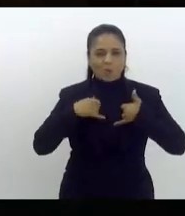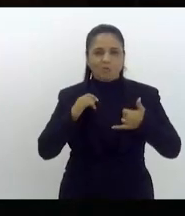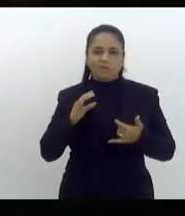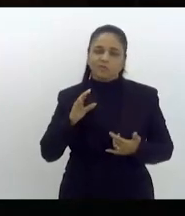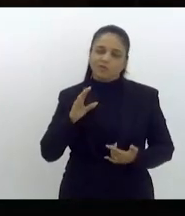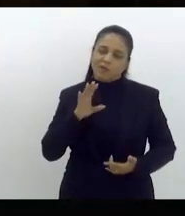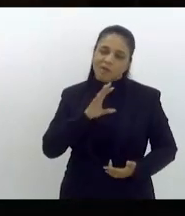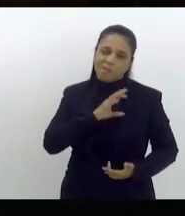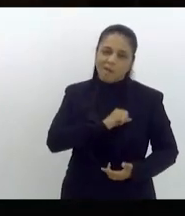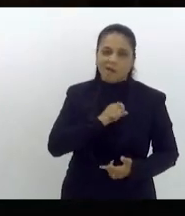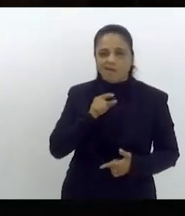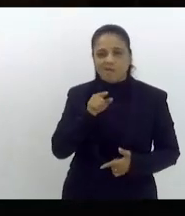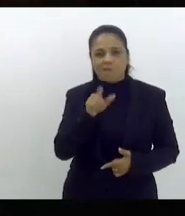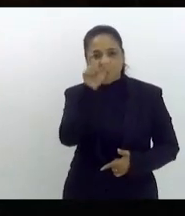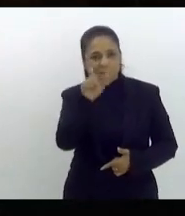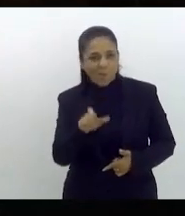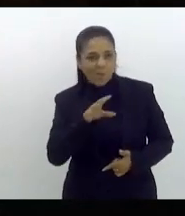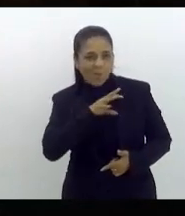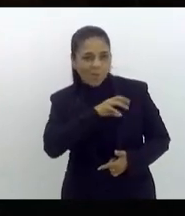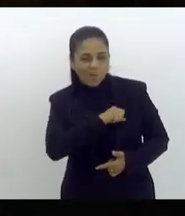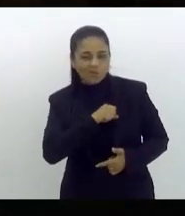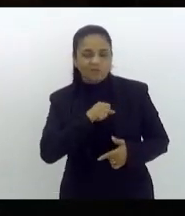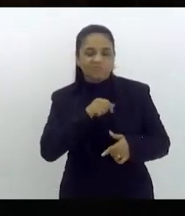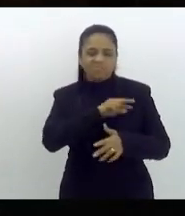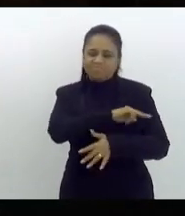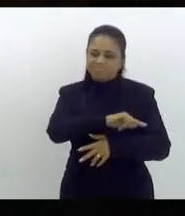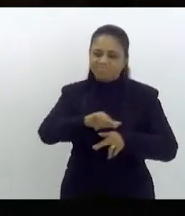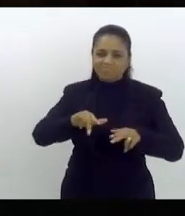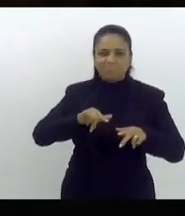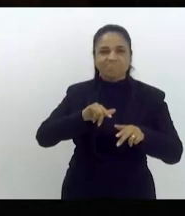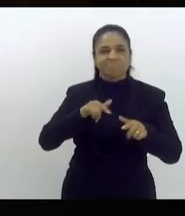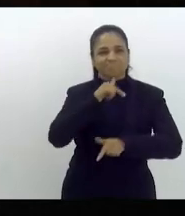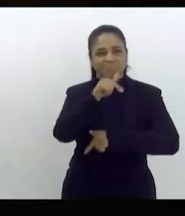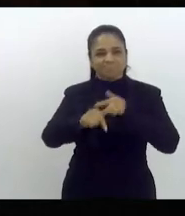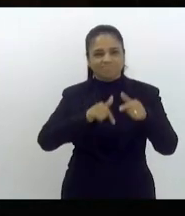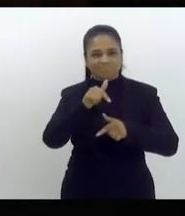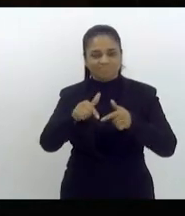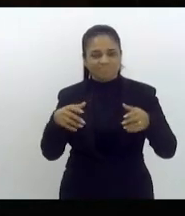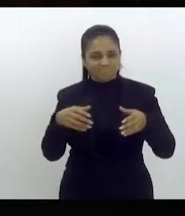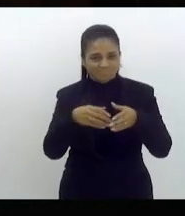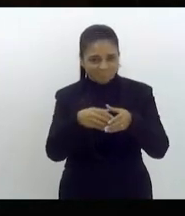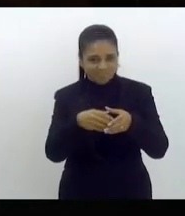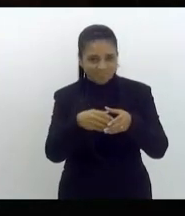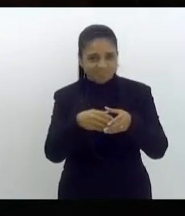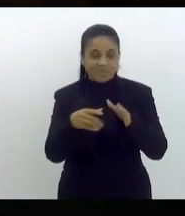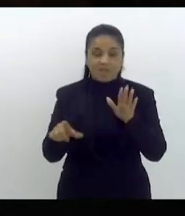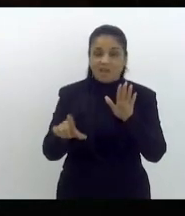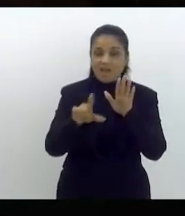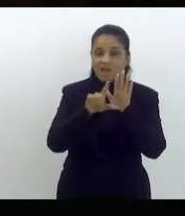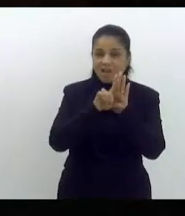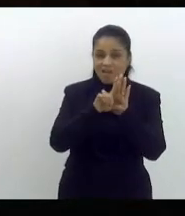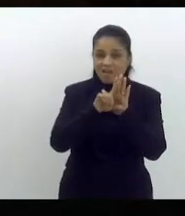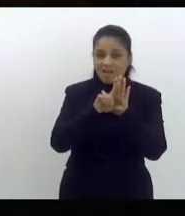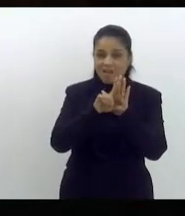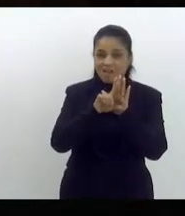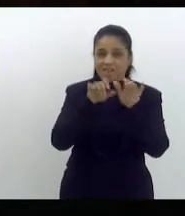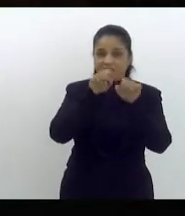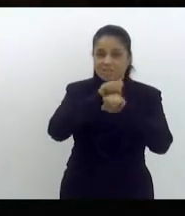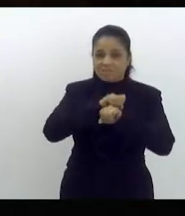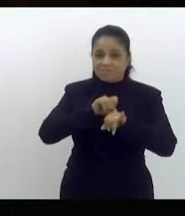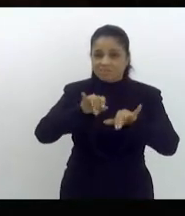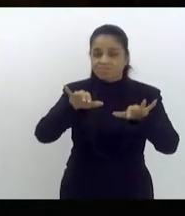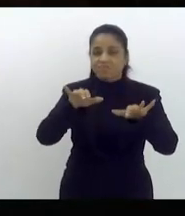viva a diversidade da classe trabalhadora e a lei para quem queres falar espalhar